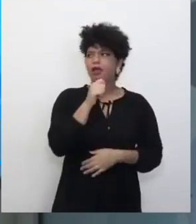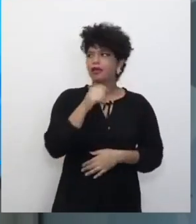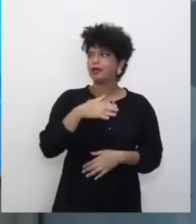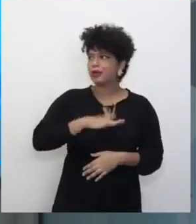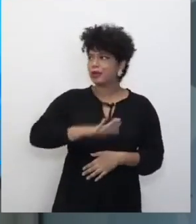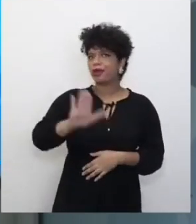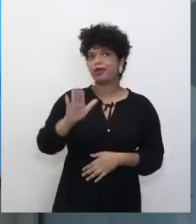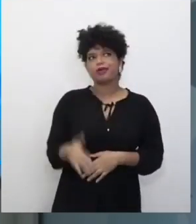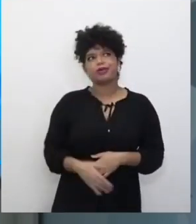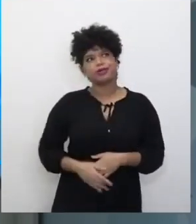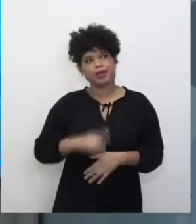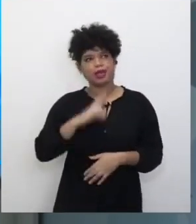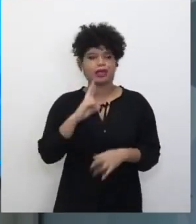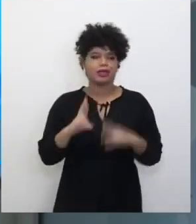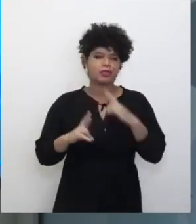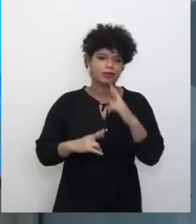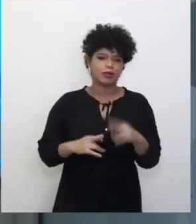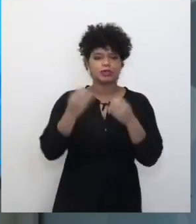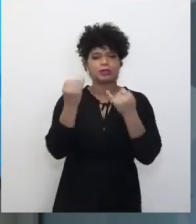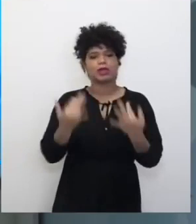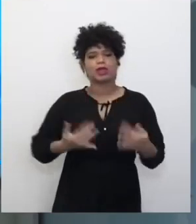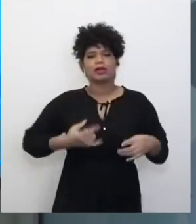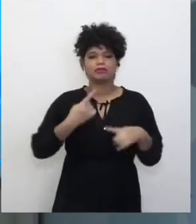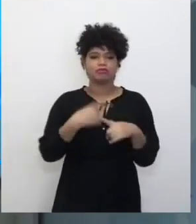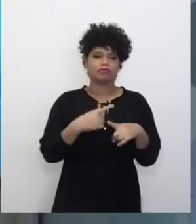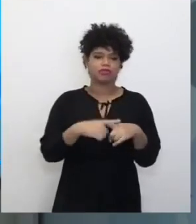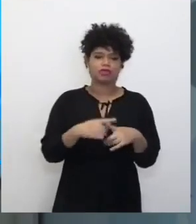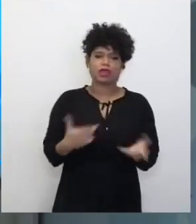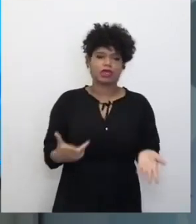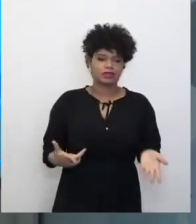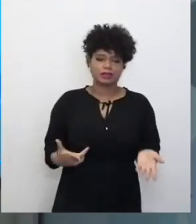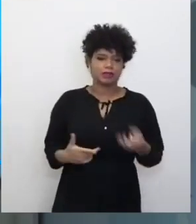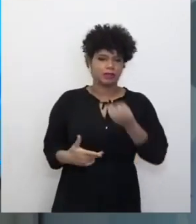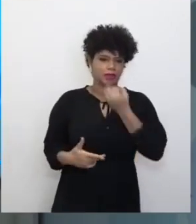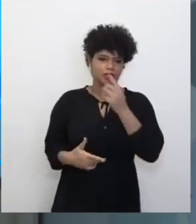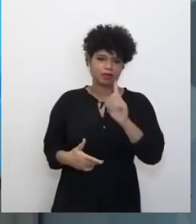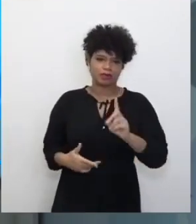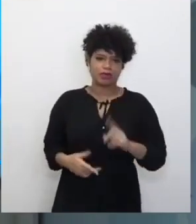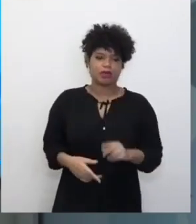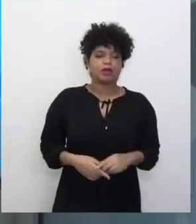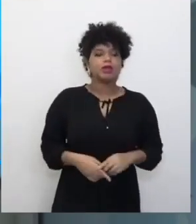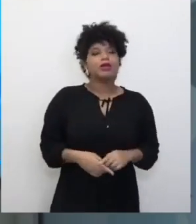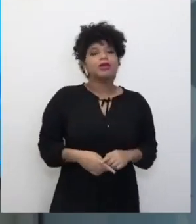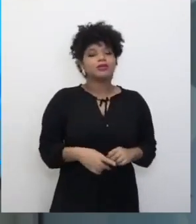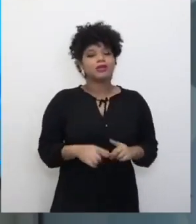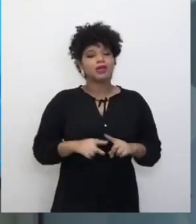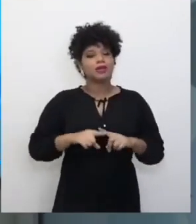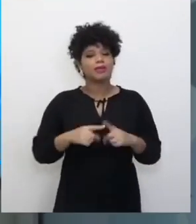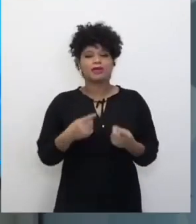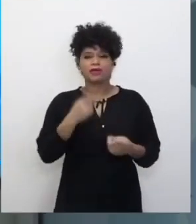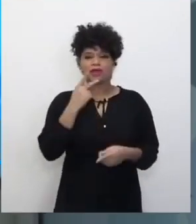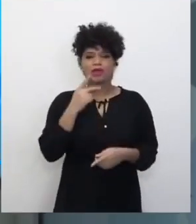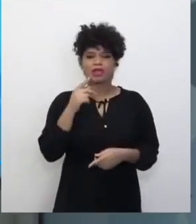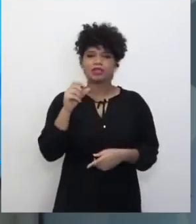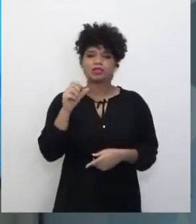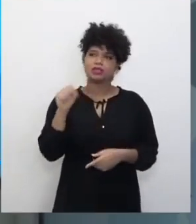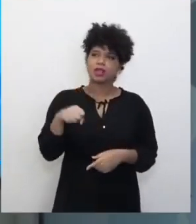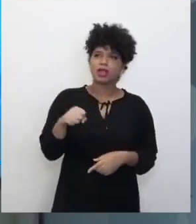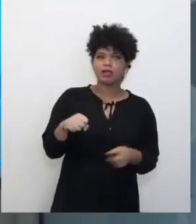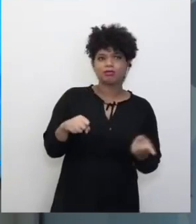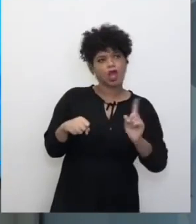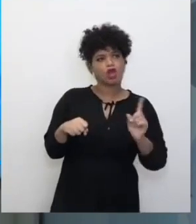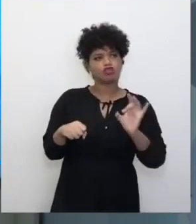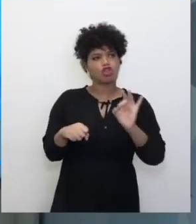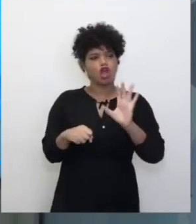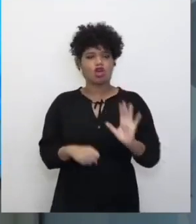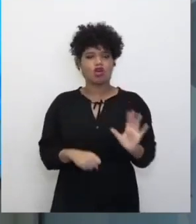responder essas respostas muito compridas, professor? Então, você falou que é uma pergunta que era de sim ou não, eu coloquei sim ou